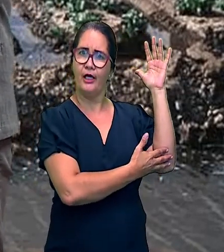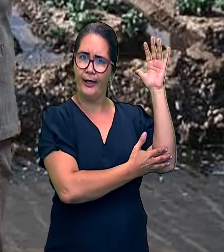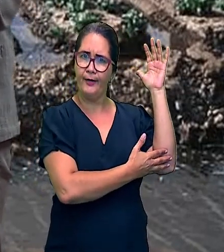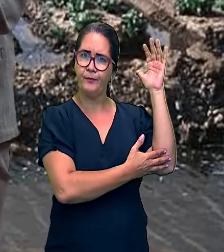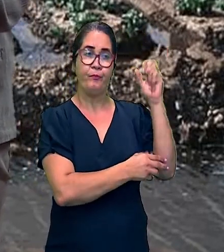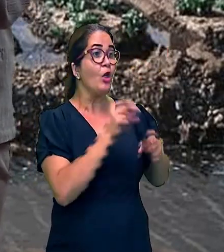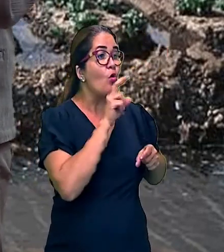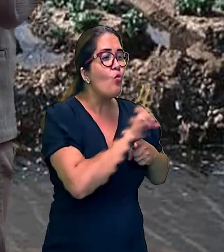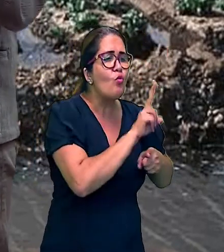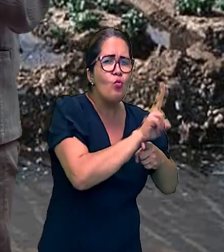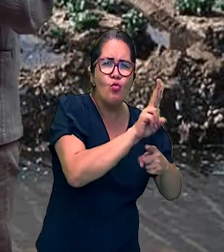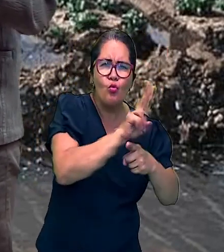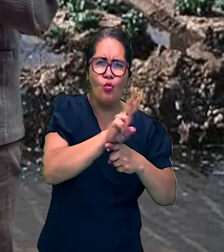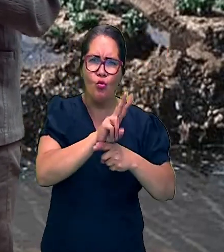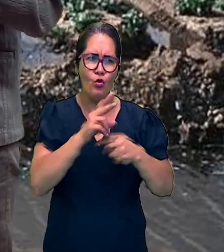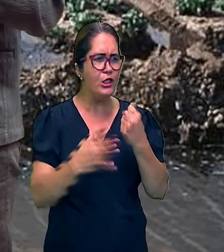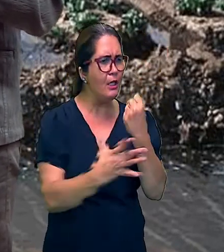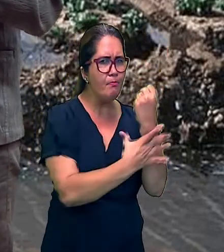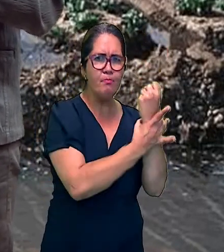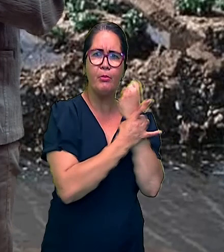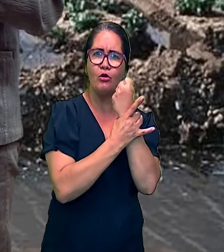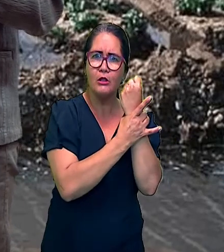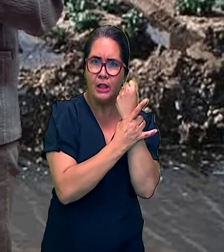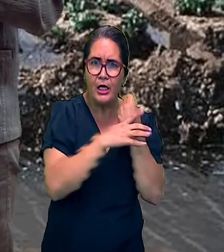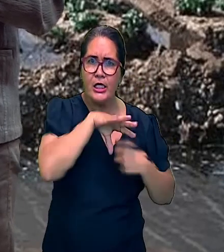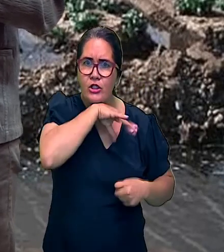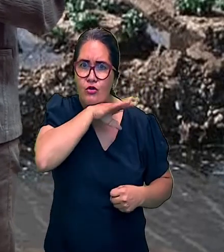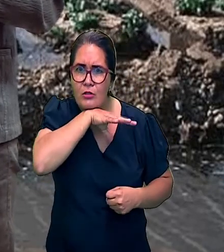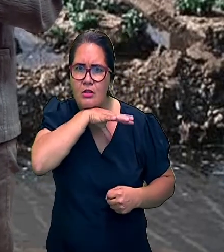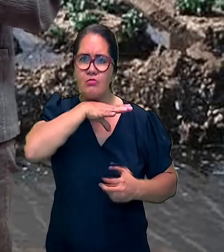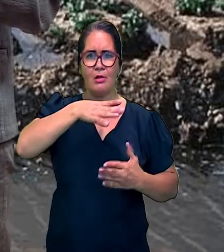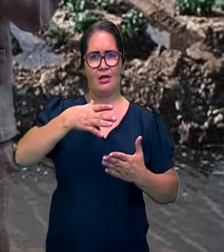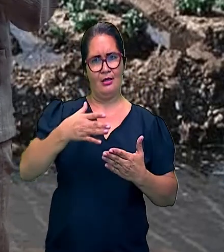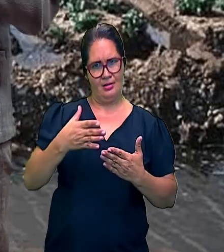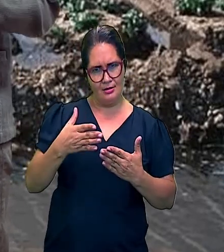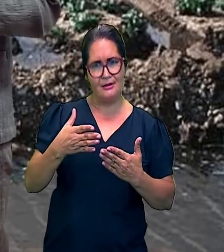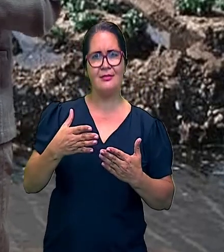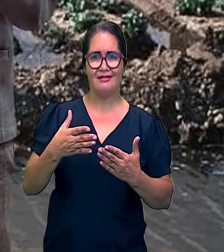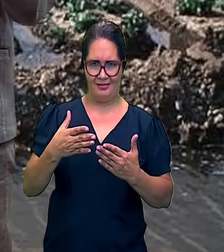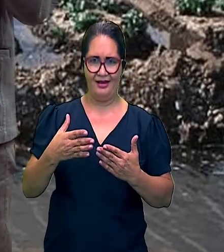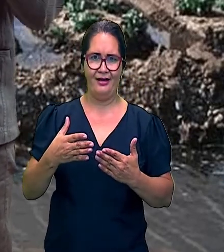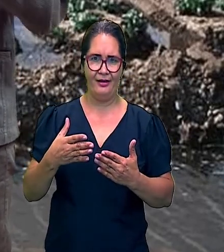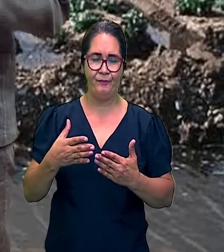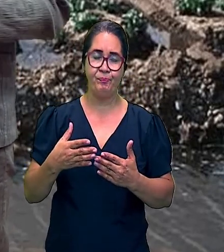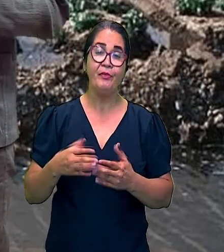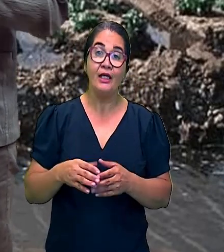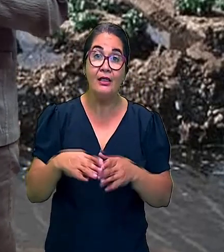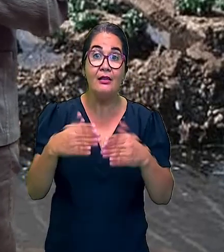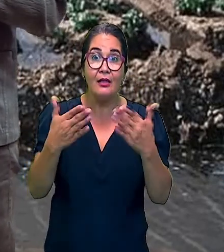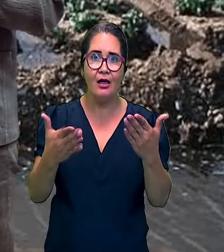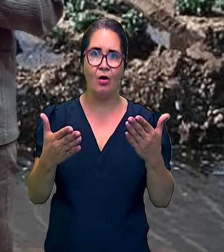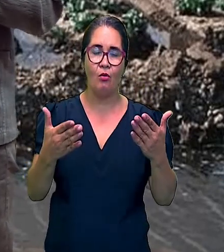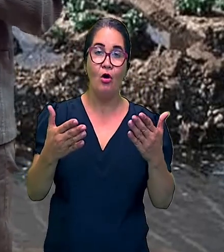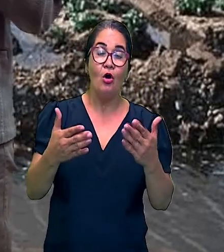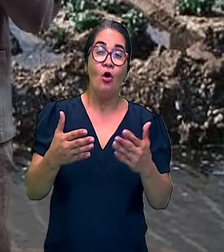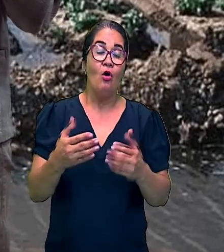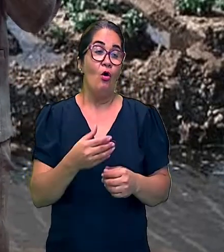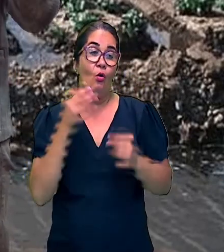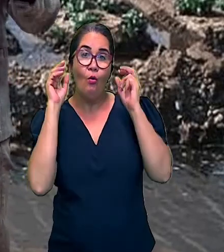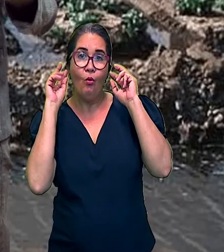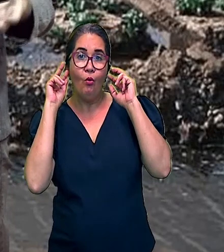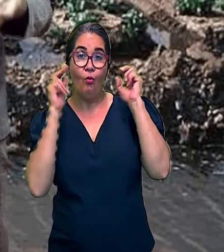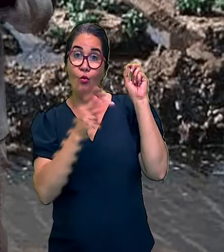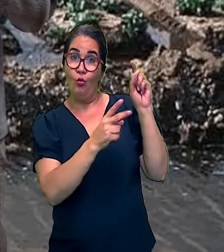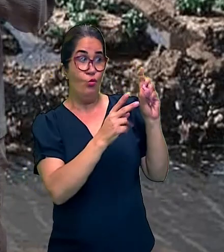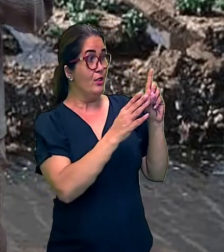de plantação, alguns animais que eles venham a domesticar, é para o sustento deles. Então, eles